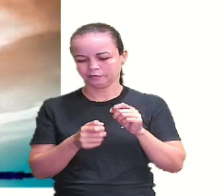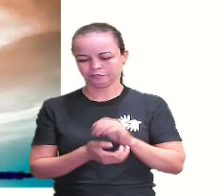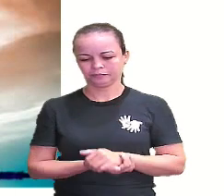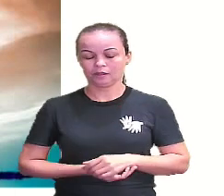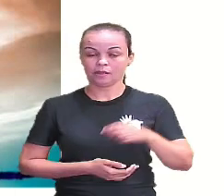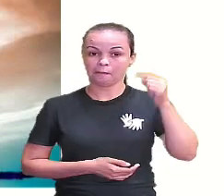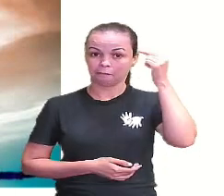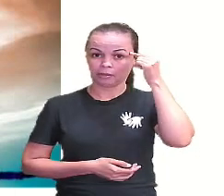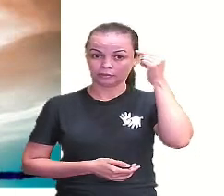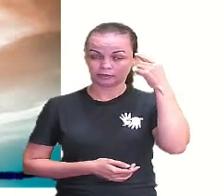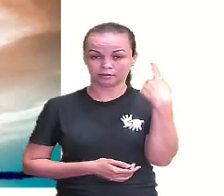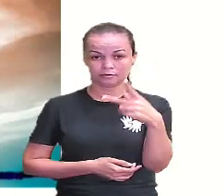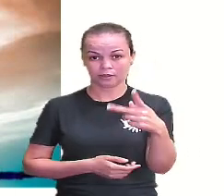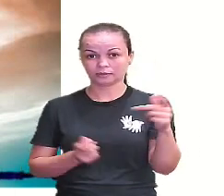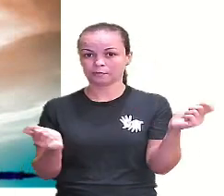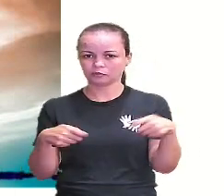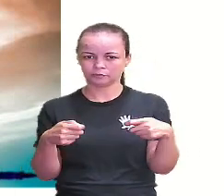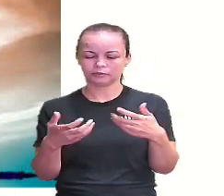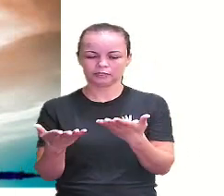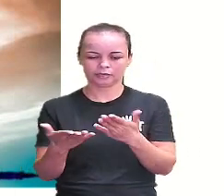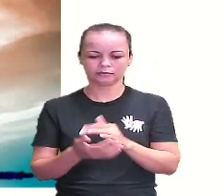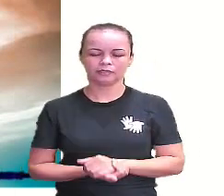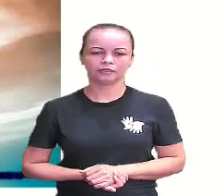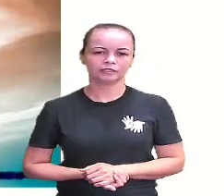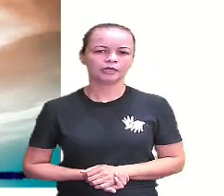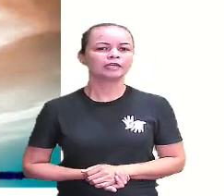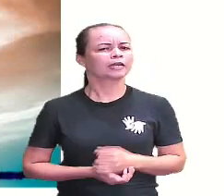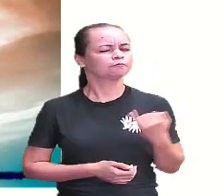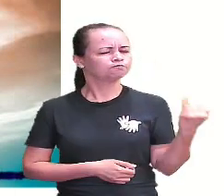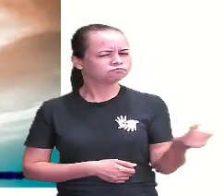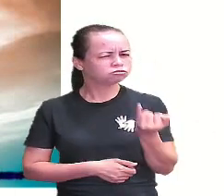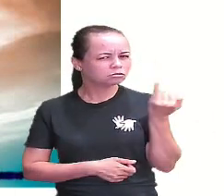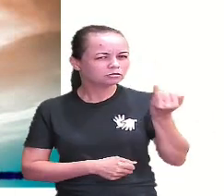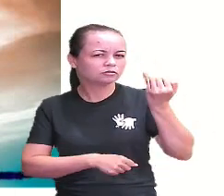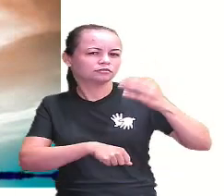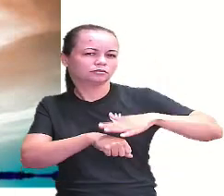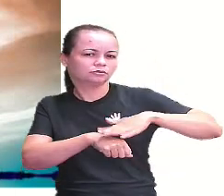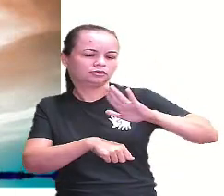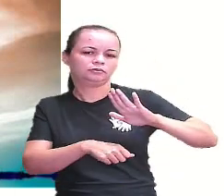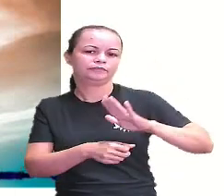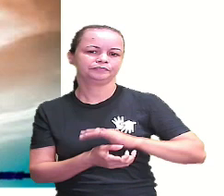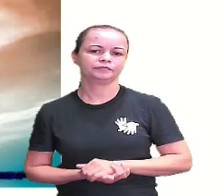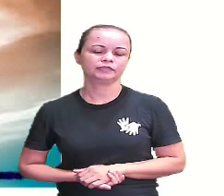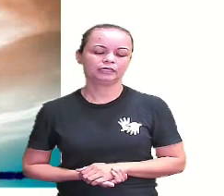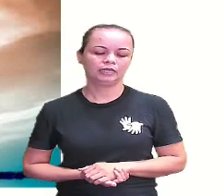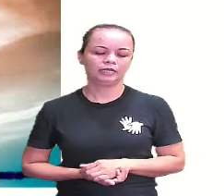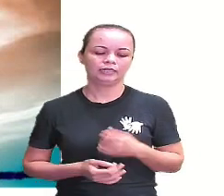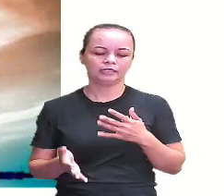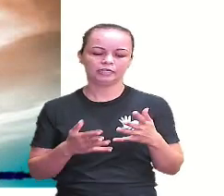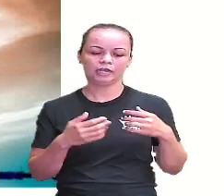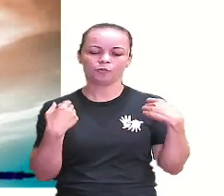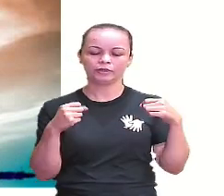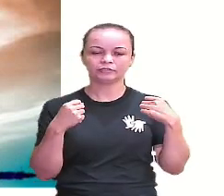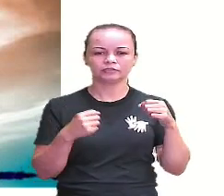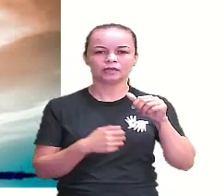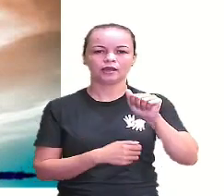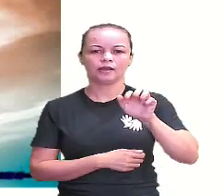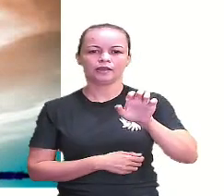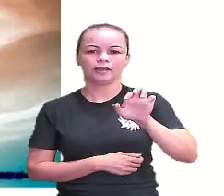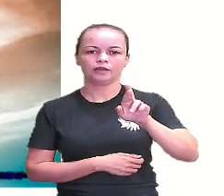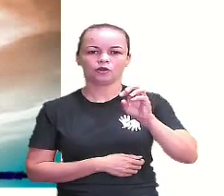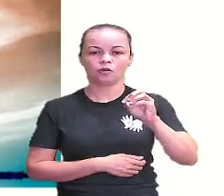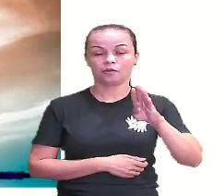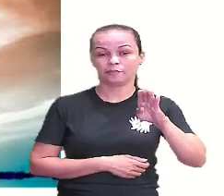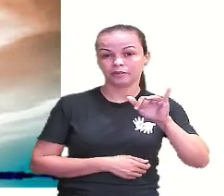pensar nessa possibilidade aqui, ó, que é única, que é muito importante, que é o quê? a gente diferenciar o que é um exercício aeróbico de